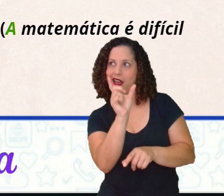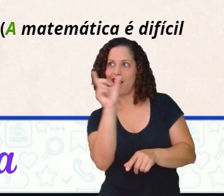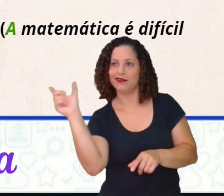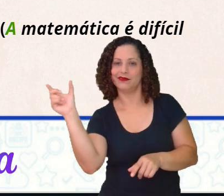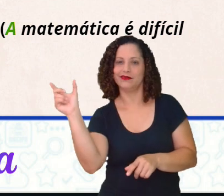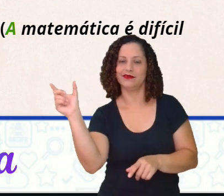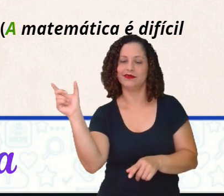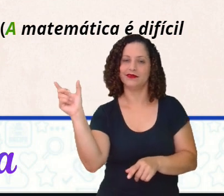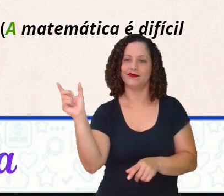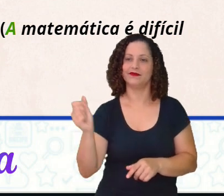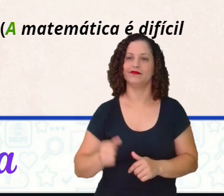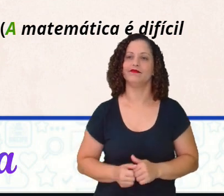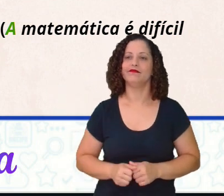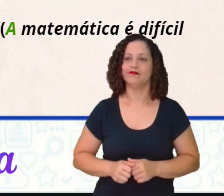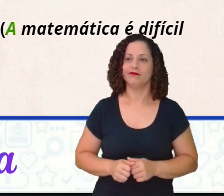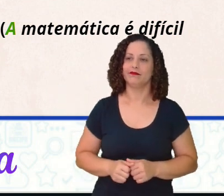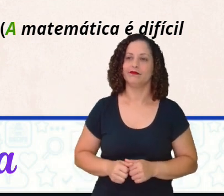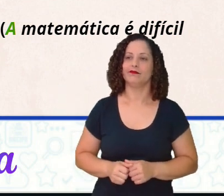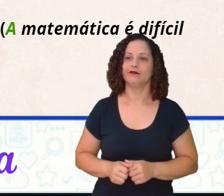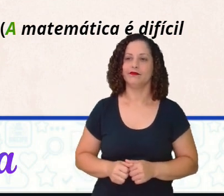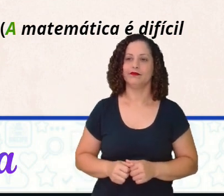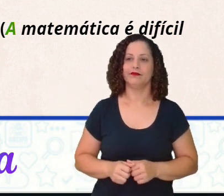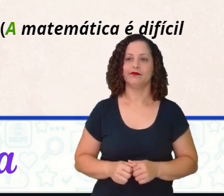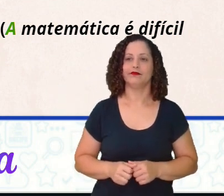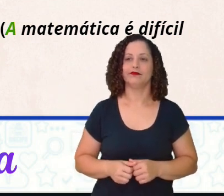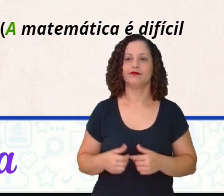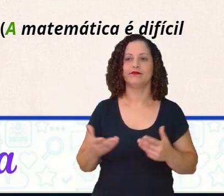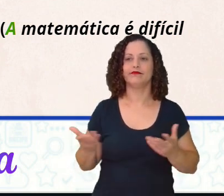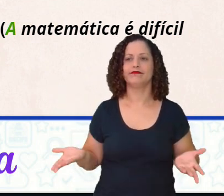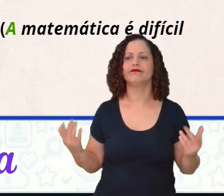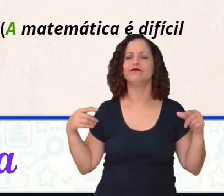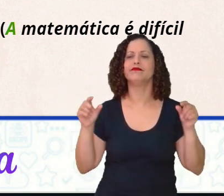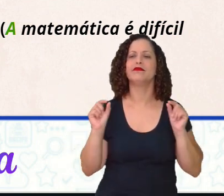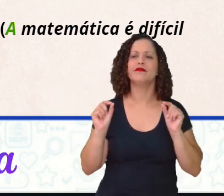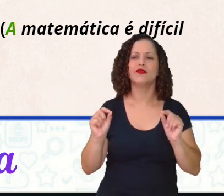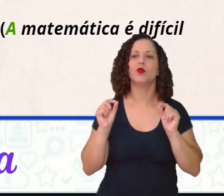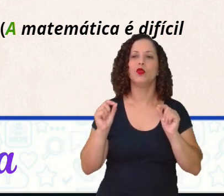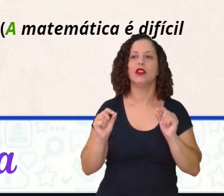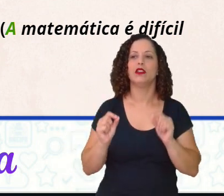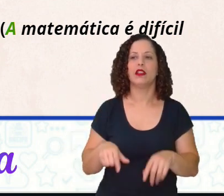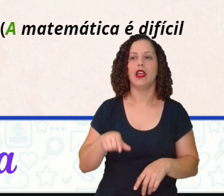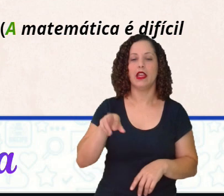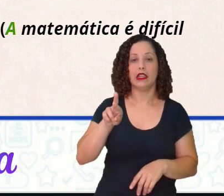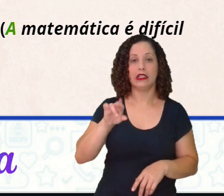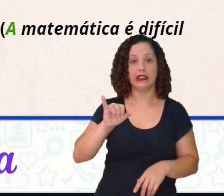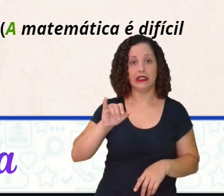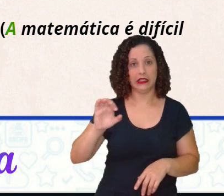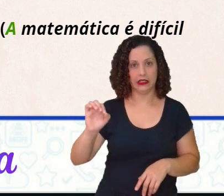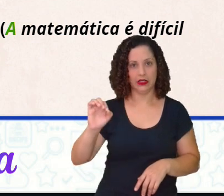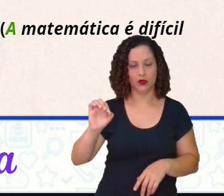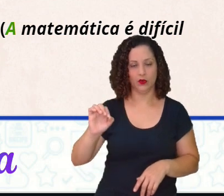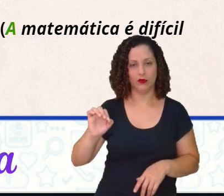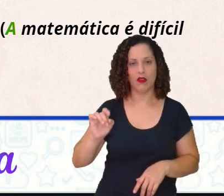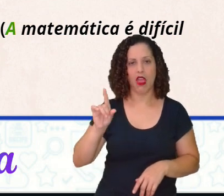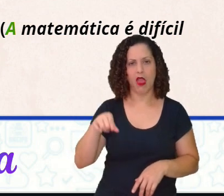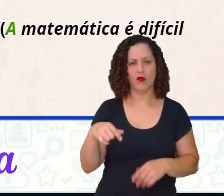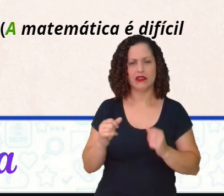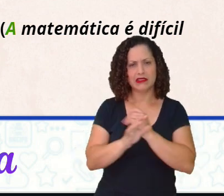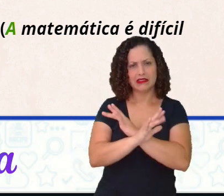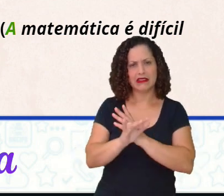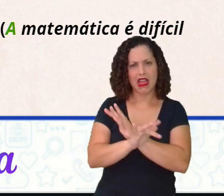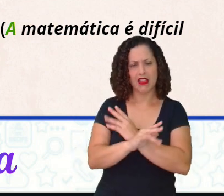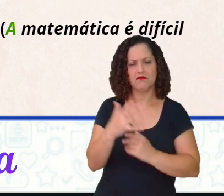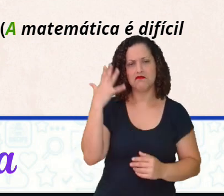Rio is a beautiful city, né? Então, Rio é uma cidade bonita, cidade linda, cidade